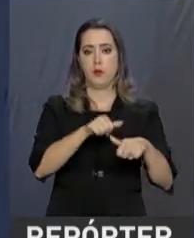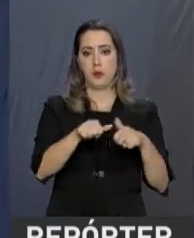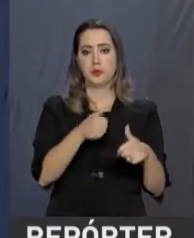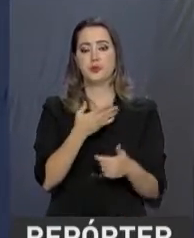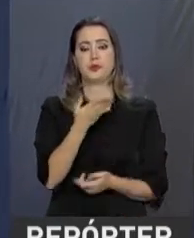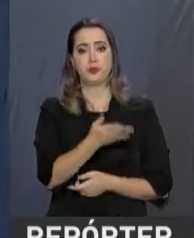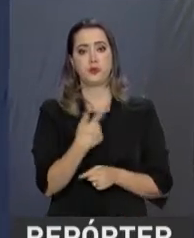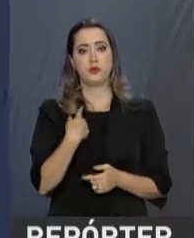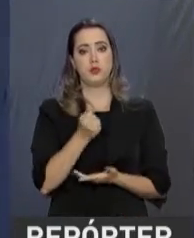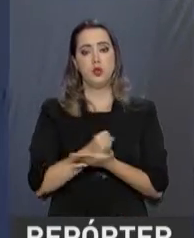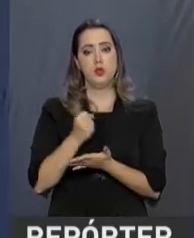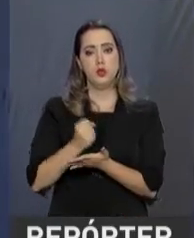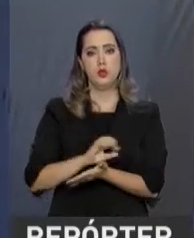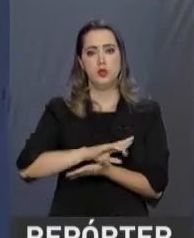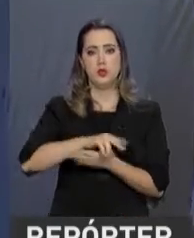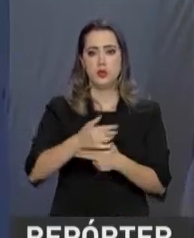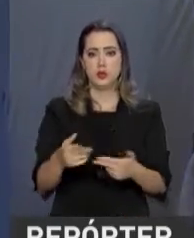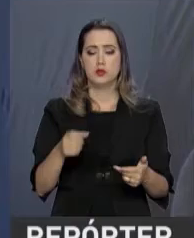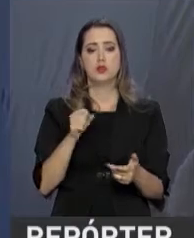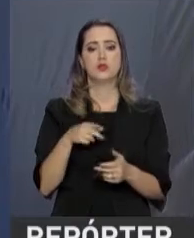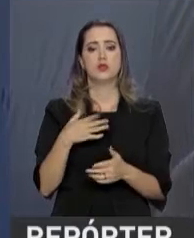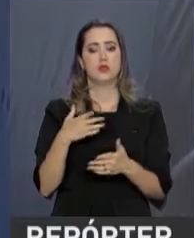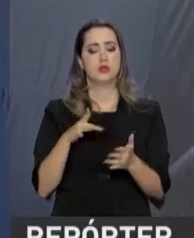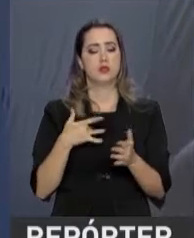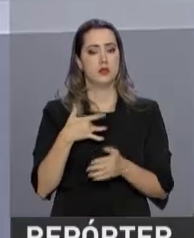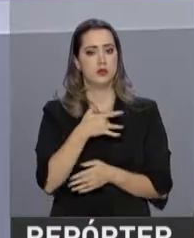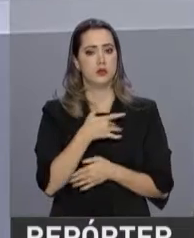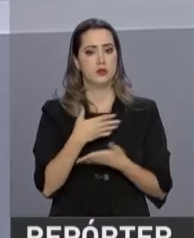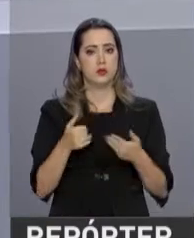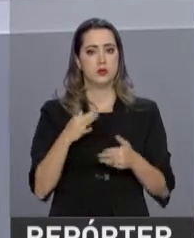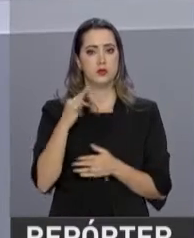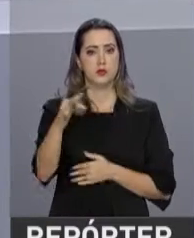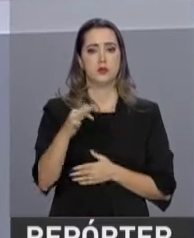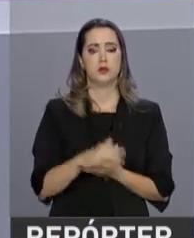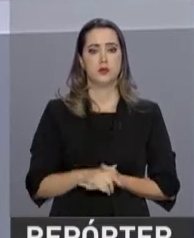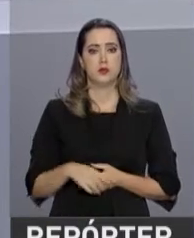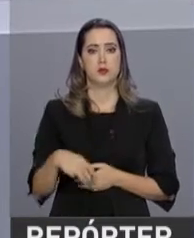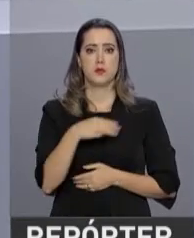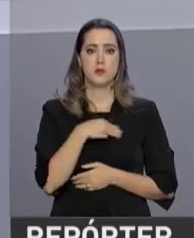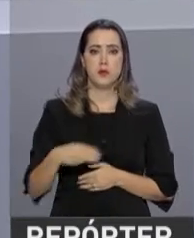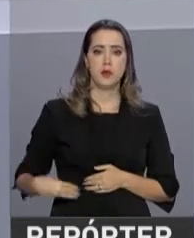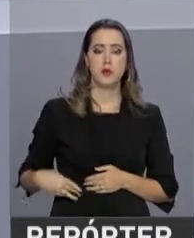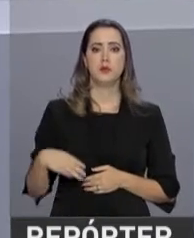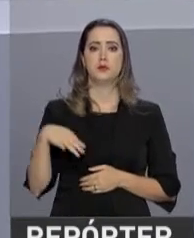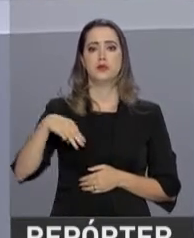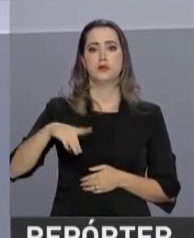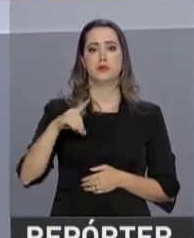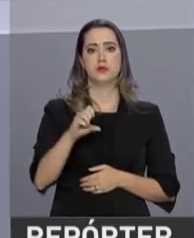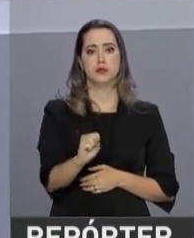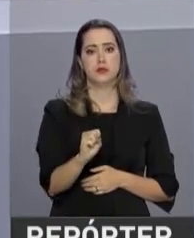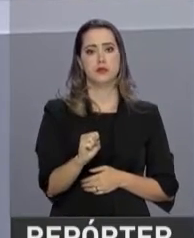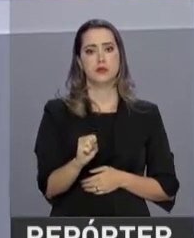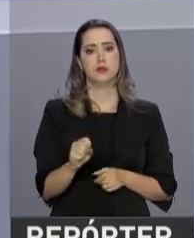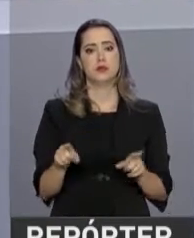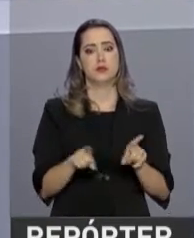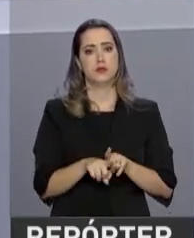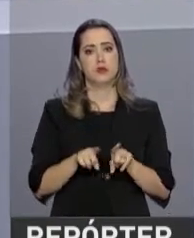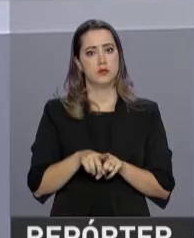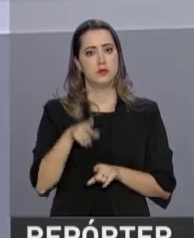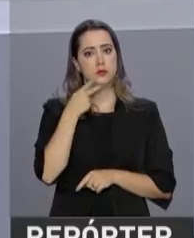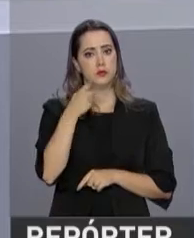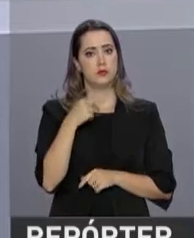saúde vai estar melhor eo ministro do desenvolvimento social alberto beltrame também falou das próximas